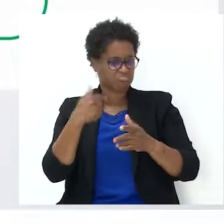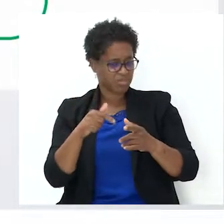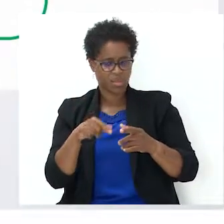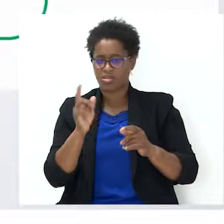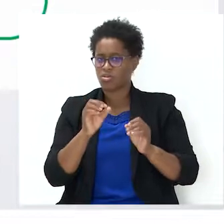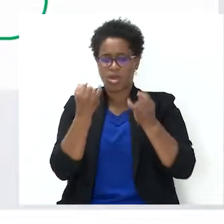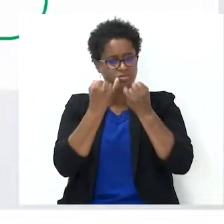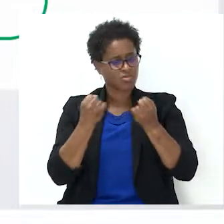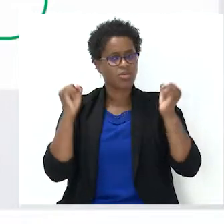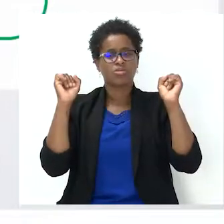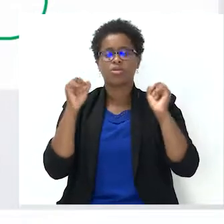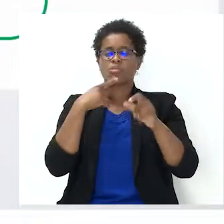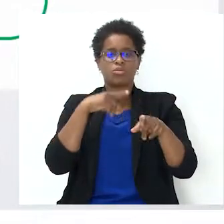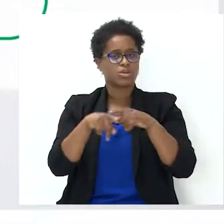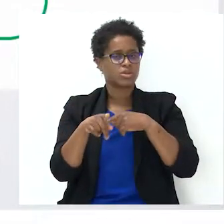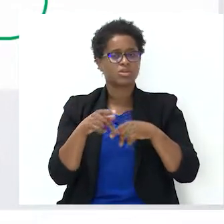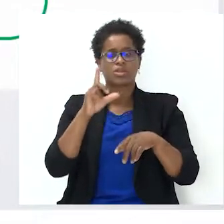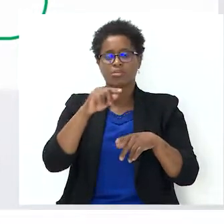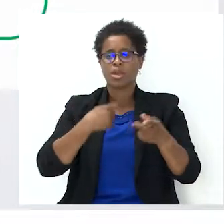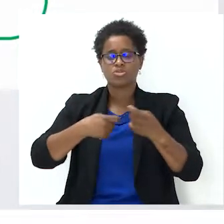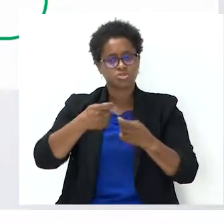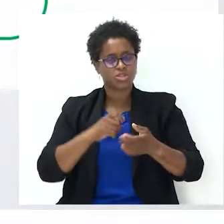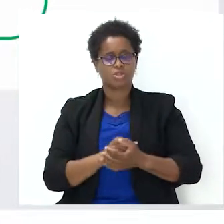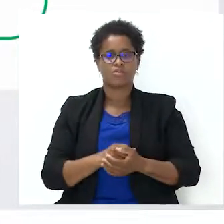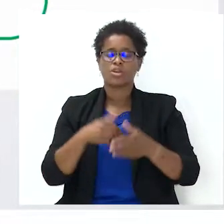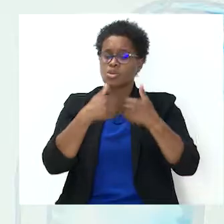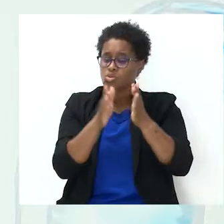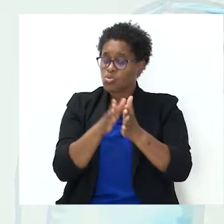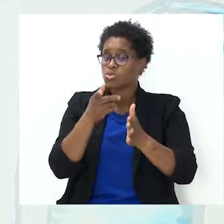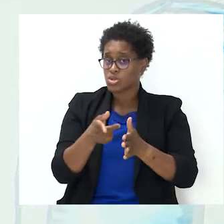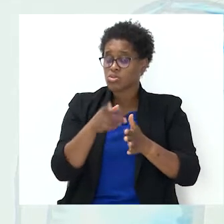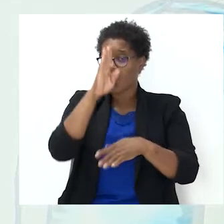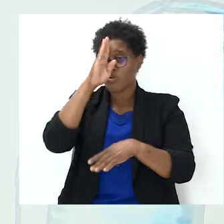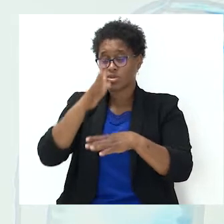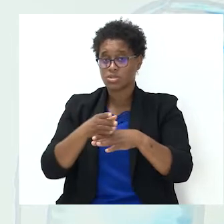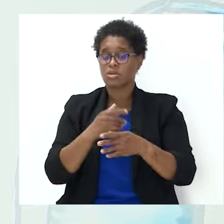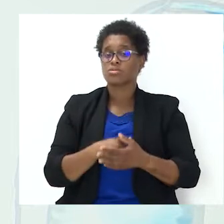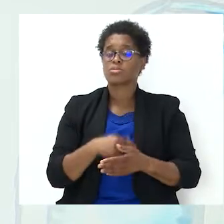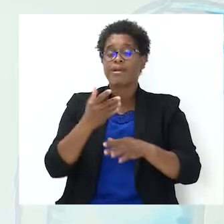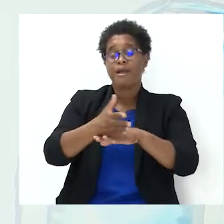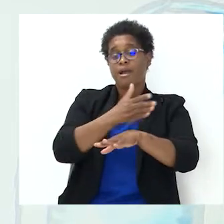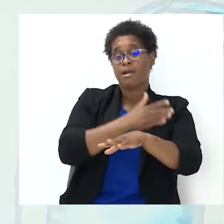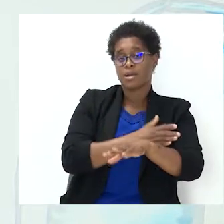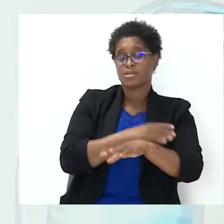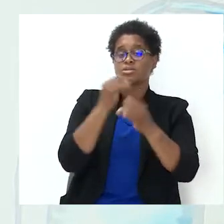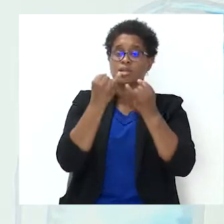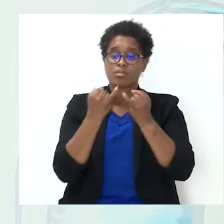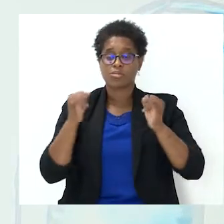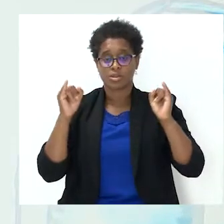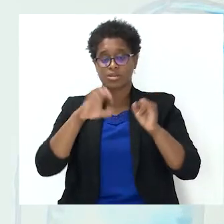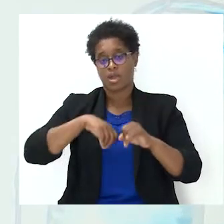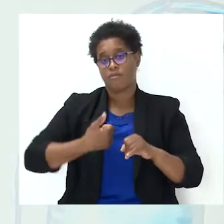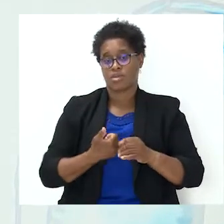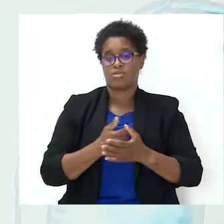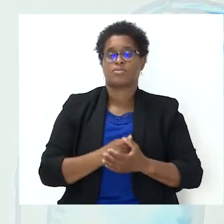possuía autonomia política e administrativa. Tudo isto aconteceu antes da independência de